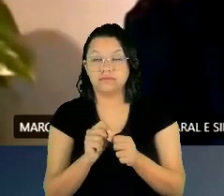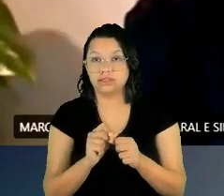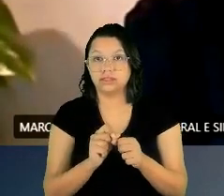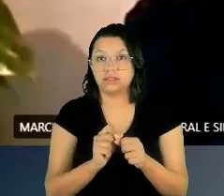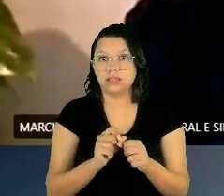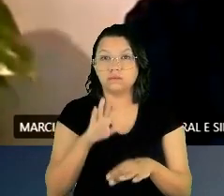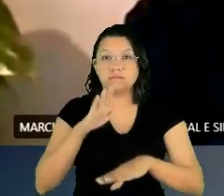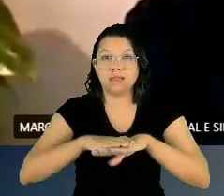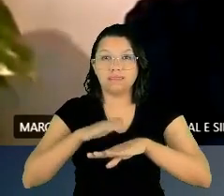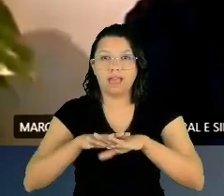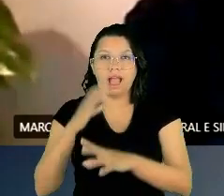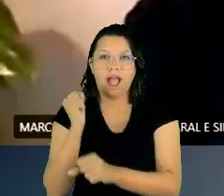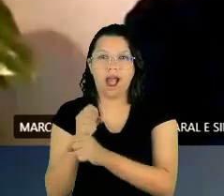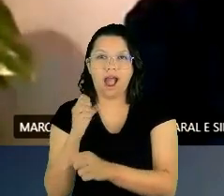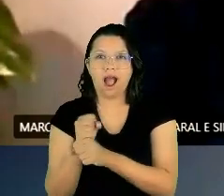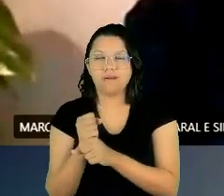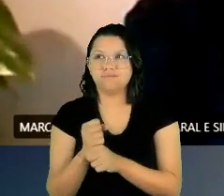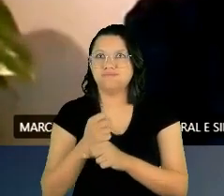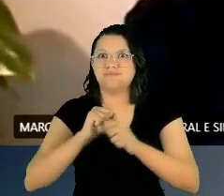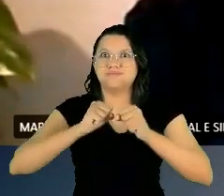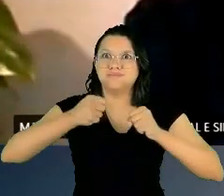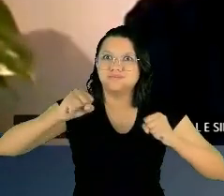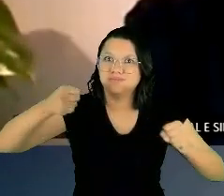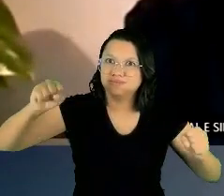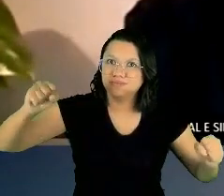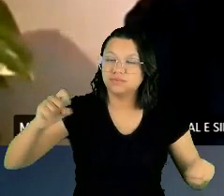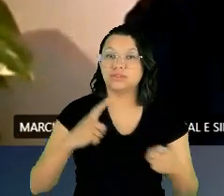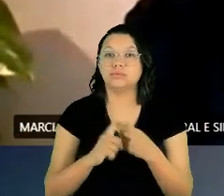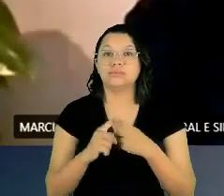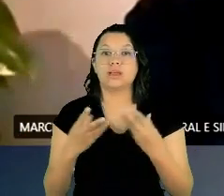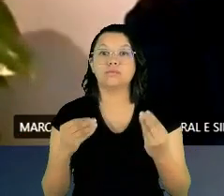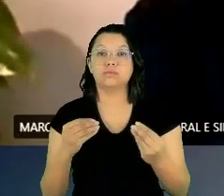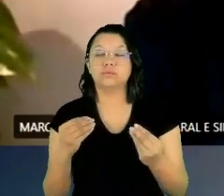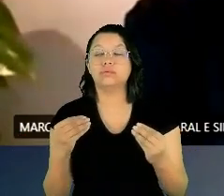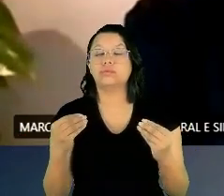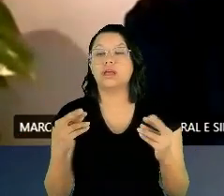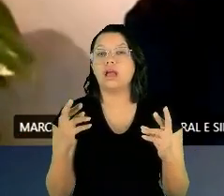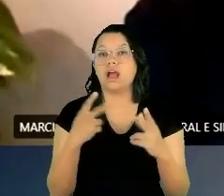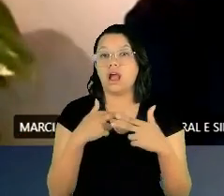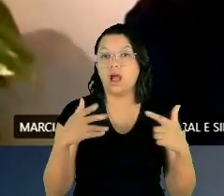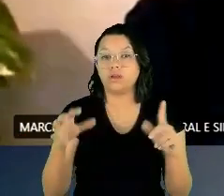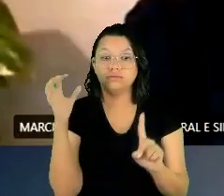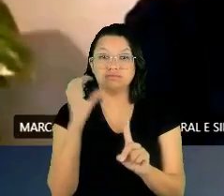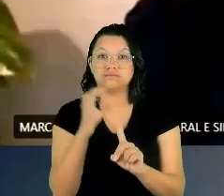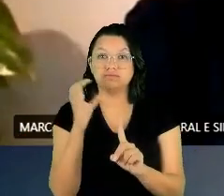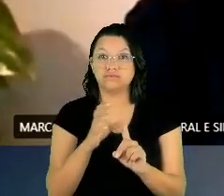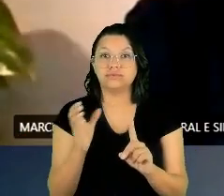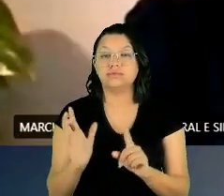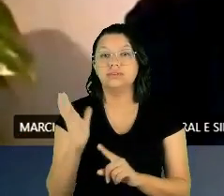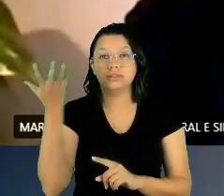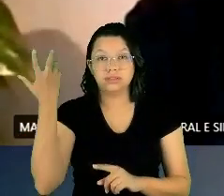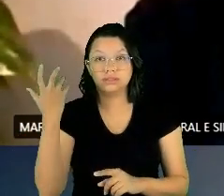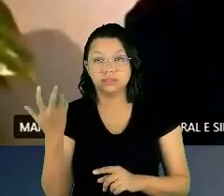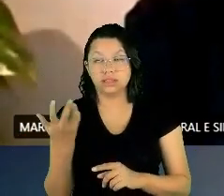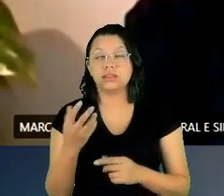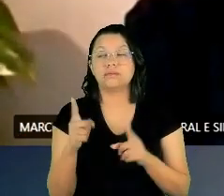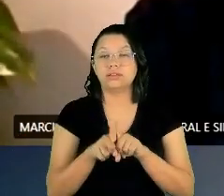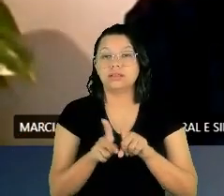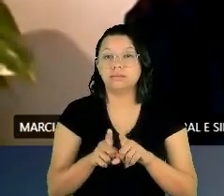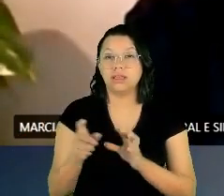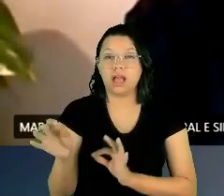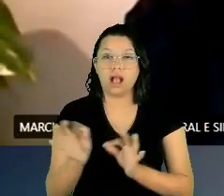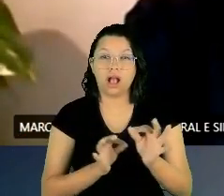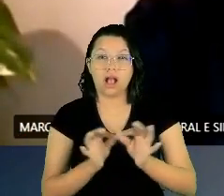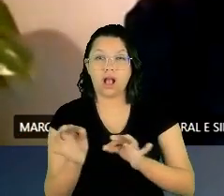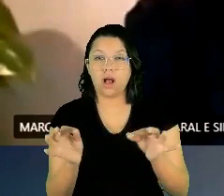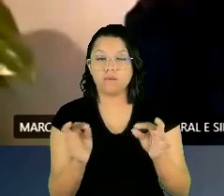fórmula, essa fórmula seria gigante de tanta variável que está envolvida aí na tomada de decisão. E o quanto a combinação